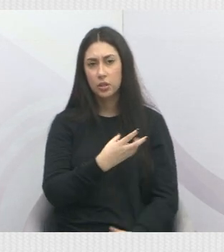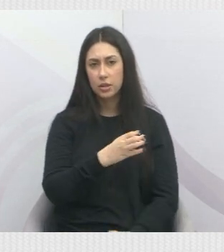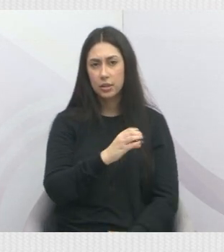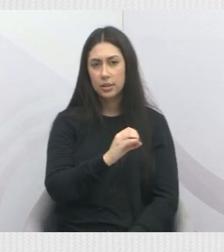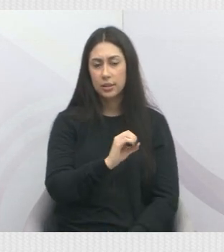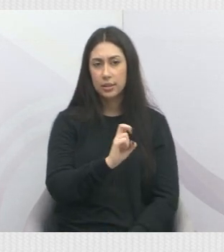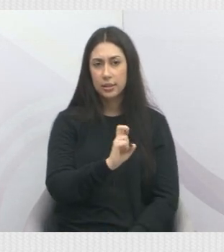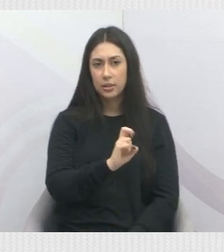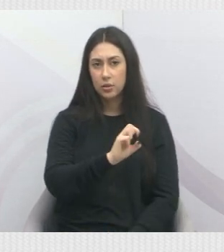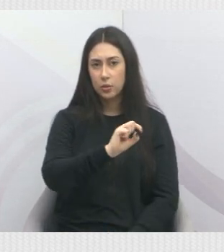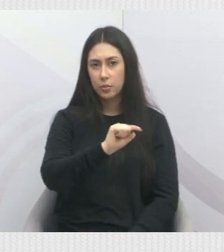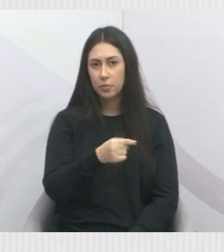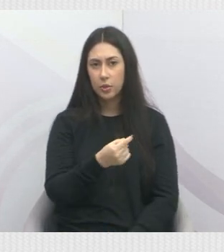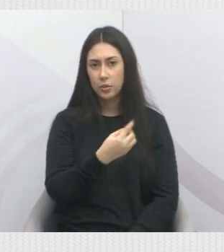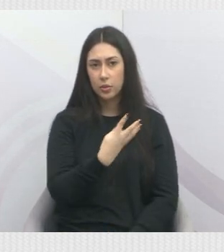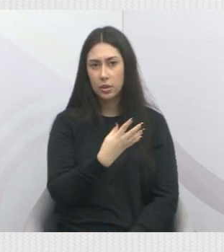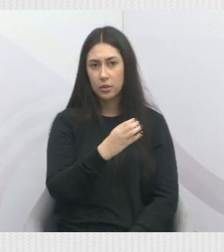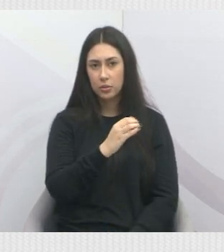205.471.